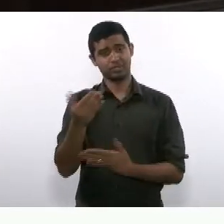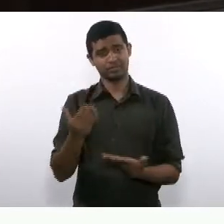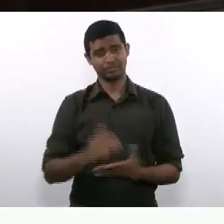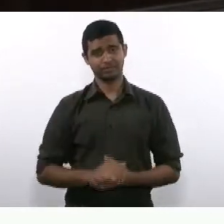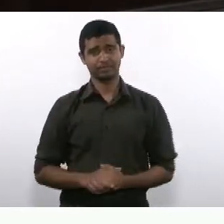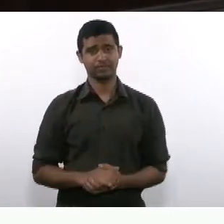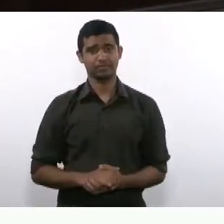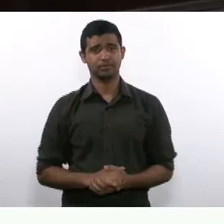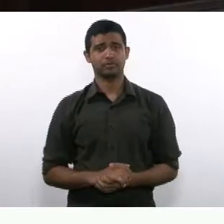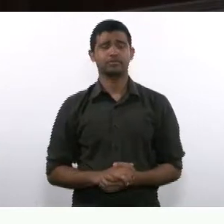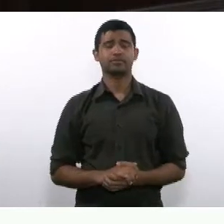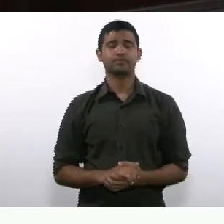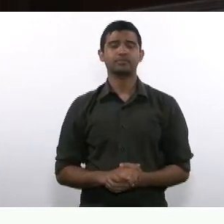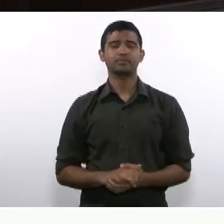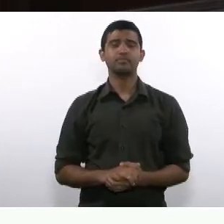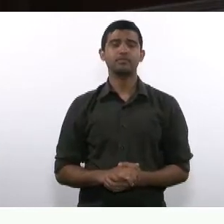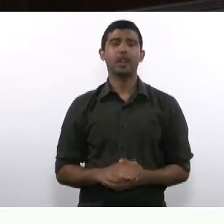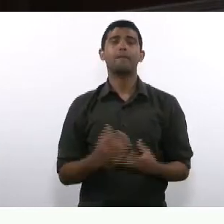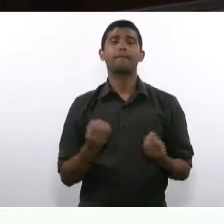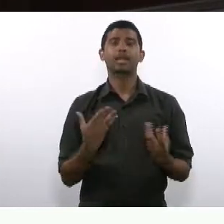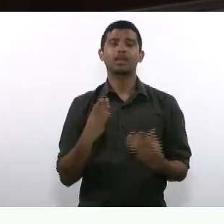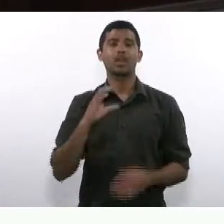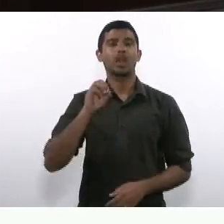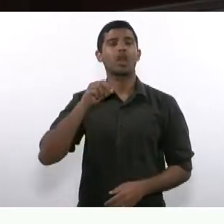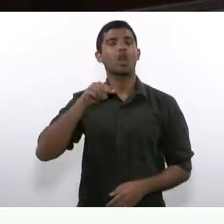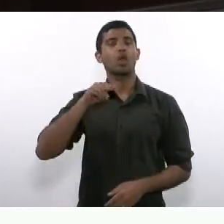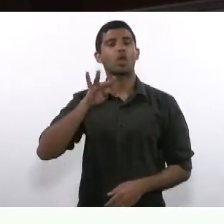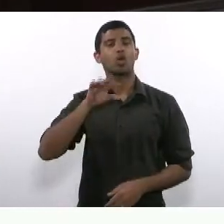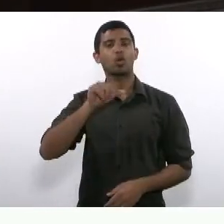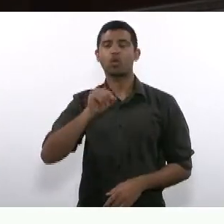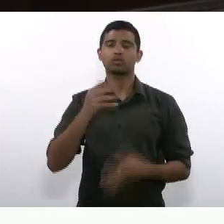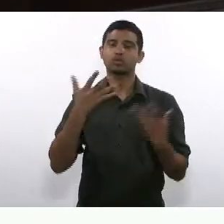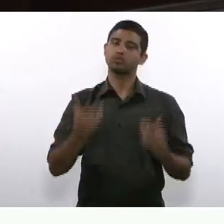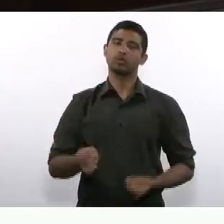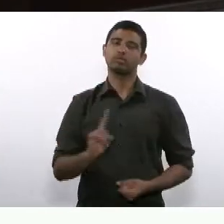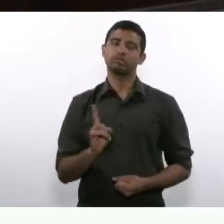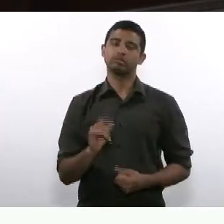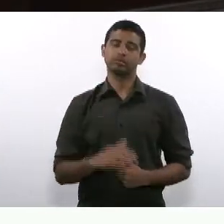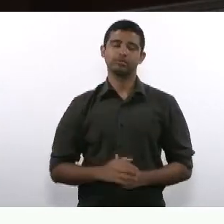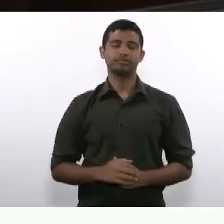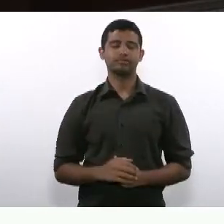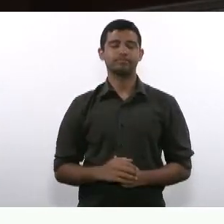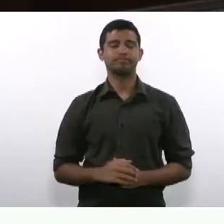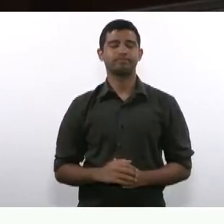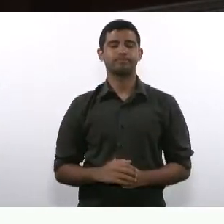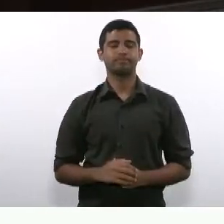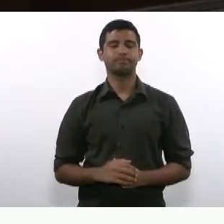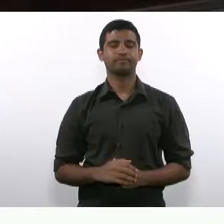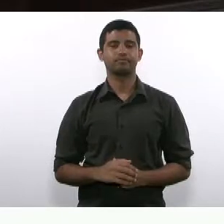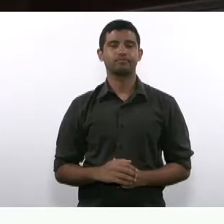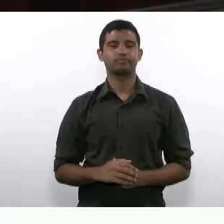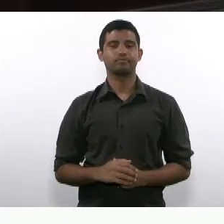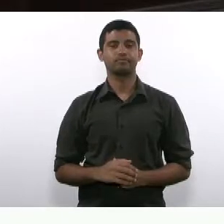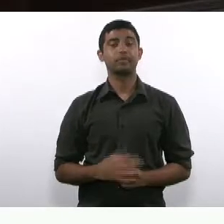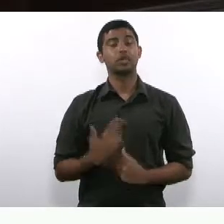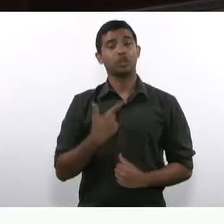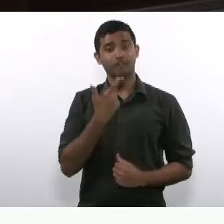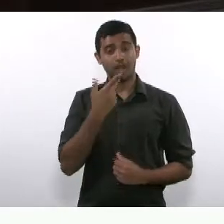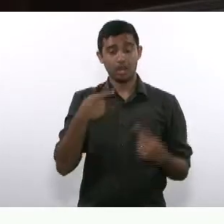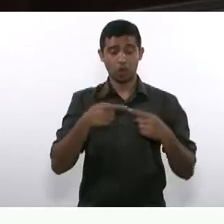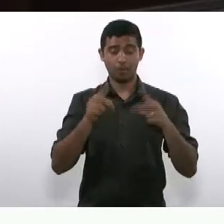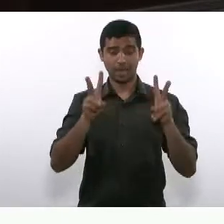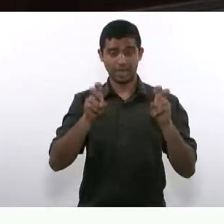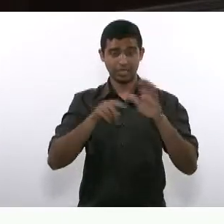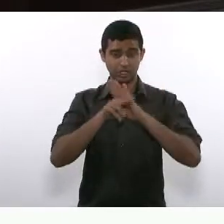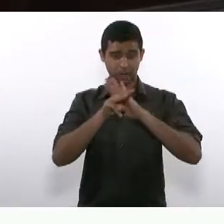punição para rejeitar as contas. Então, estou dizendo isso é uma questão metodológica e formal,